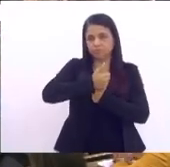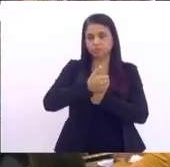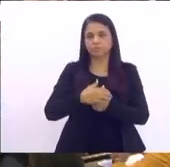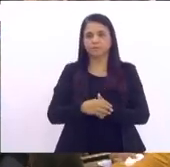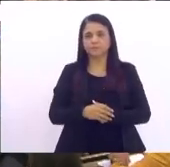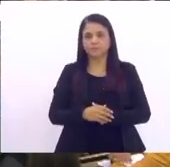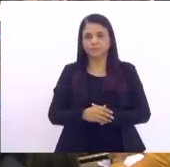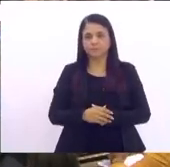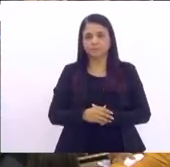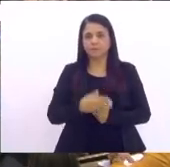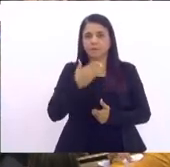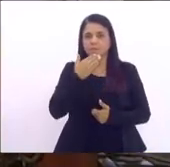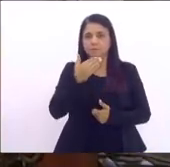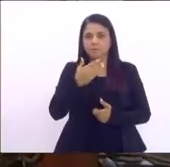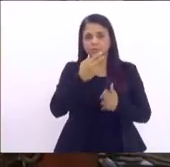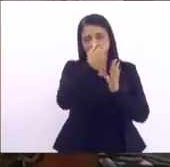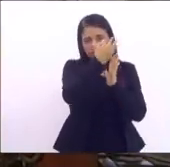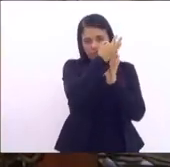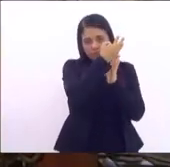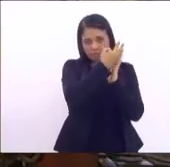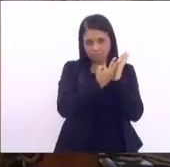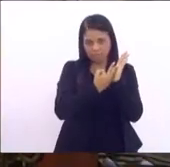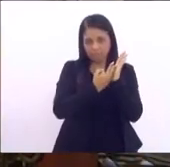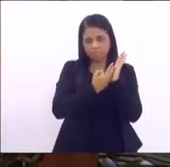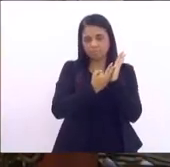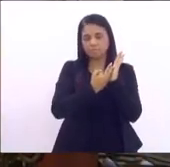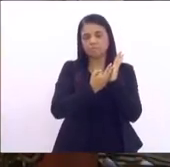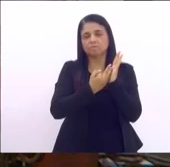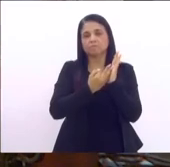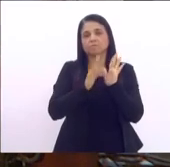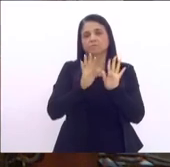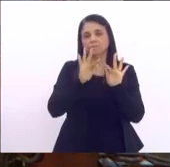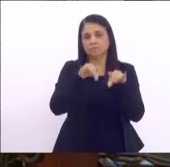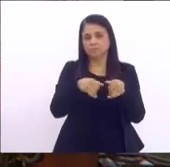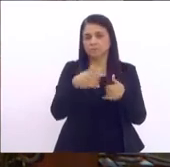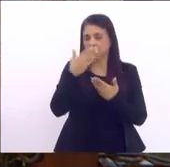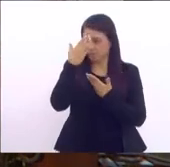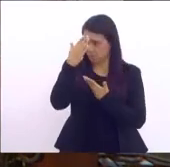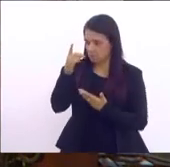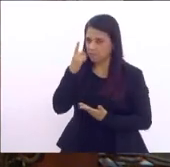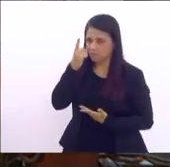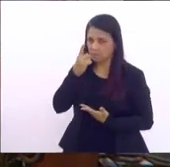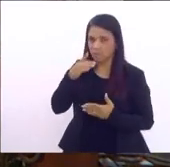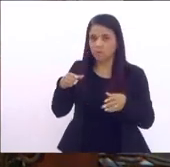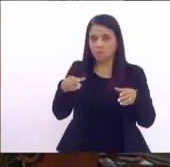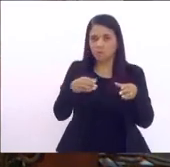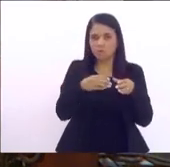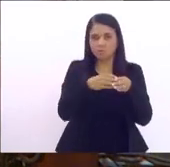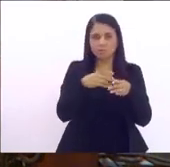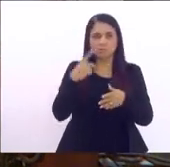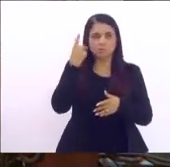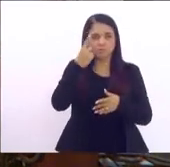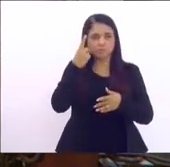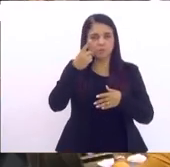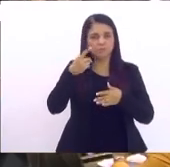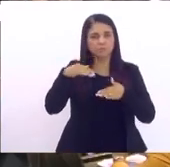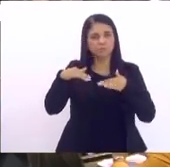redação, presidente. Muito obrigado, deputado Amorim. Pela Comissão de Política Urbana e Habitação, deputado Cláudio